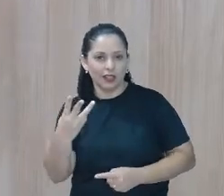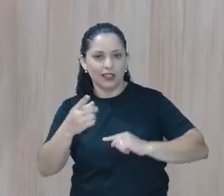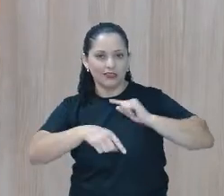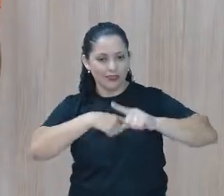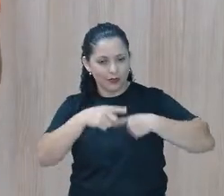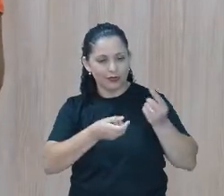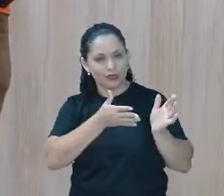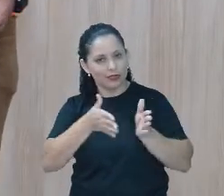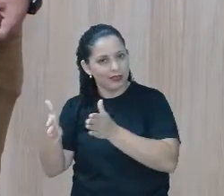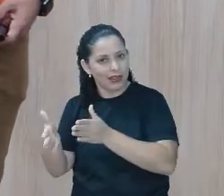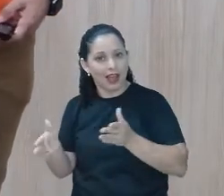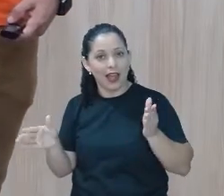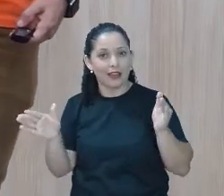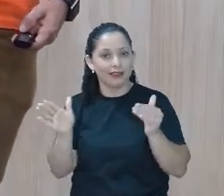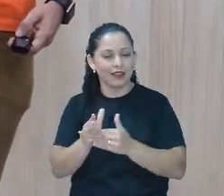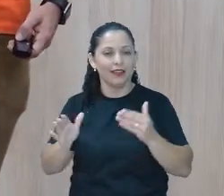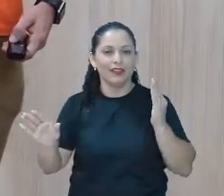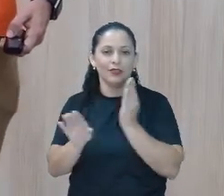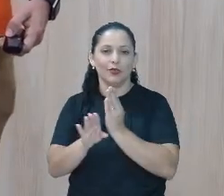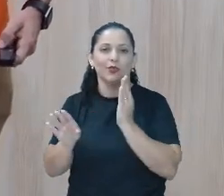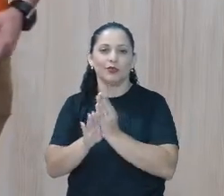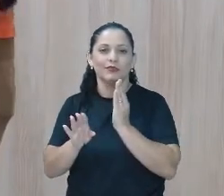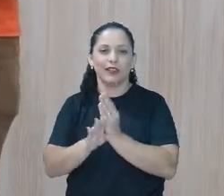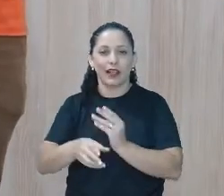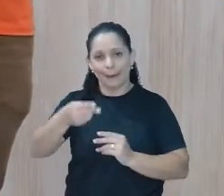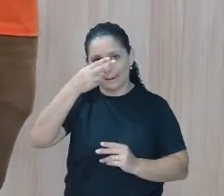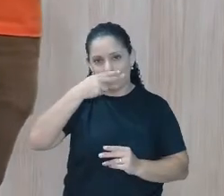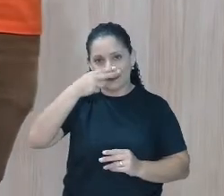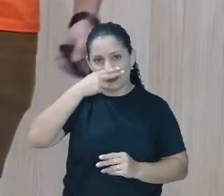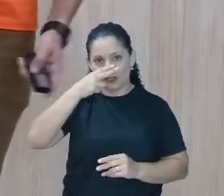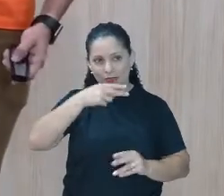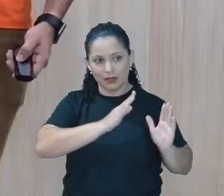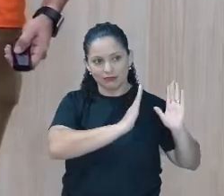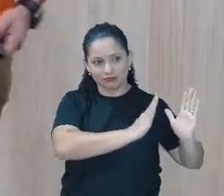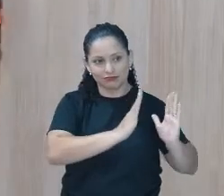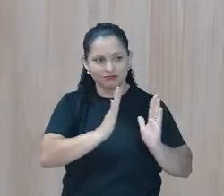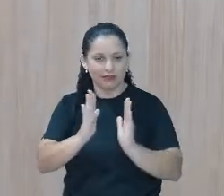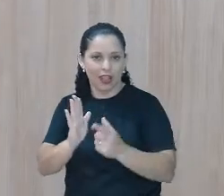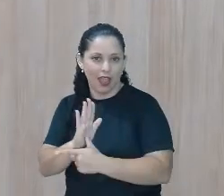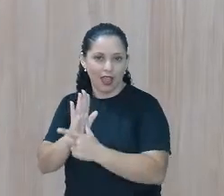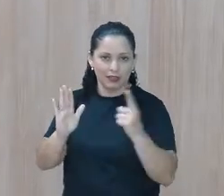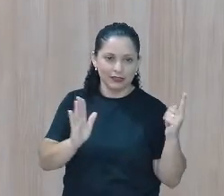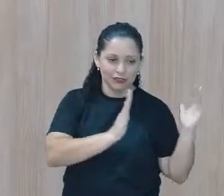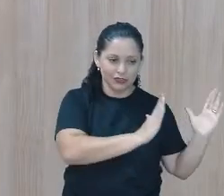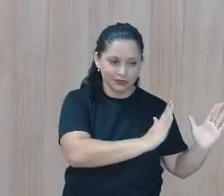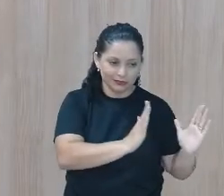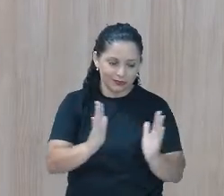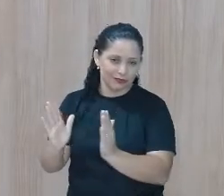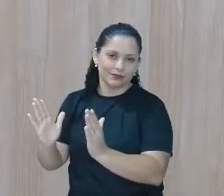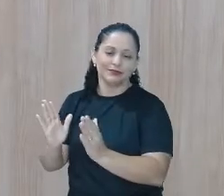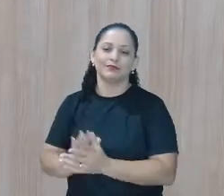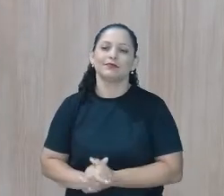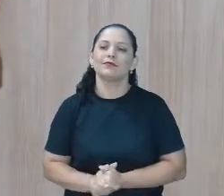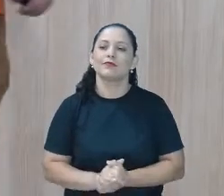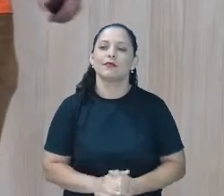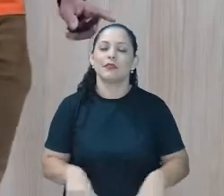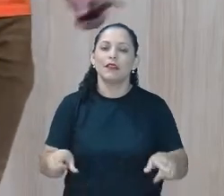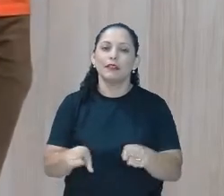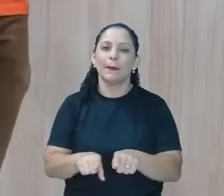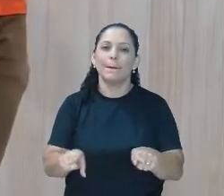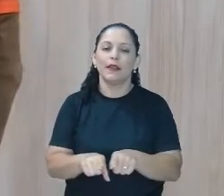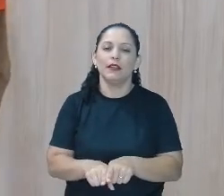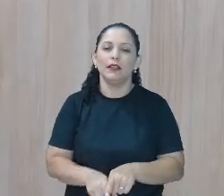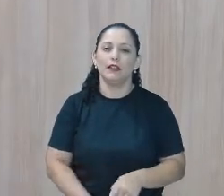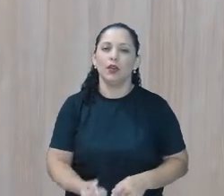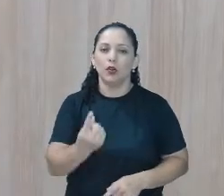vai encontrar a mesma razão, certo? Que todas deu igual aí, que é igual a 1/3. Inclusive,